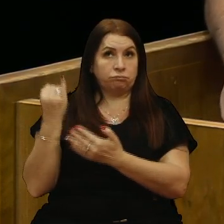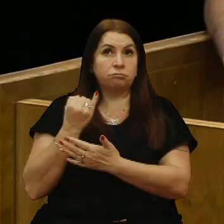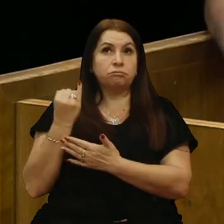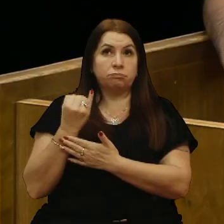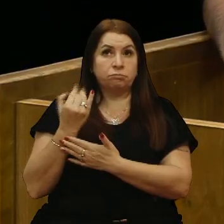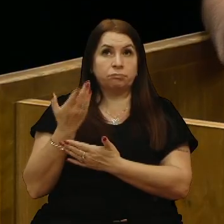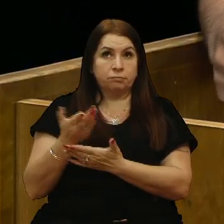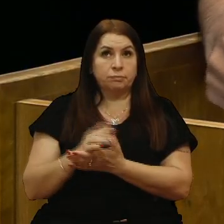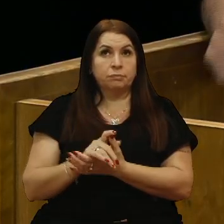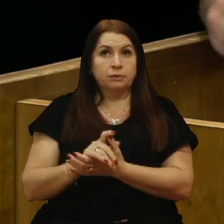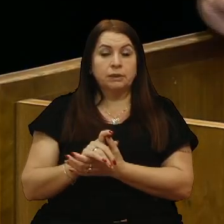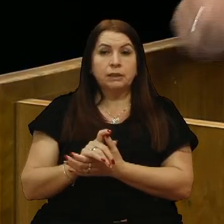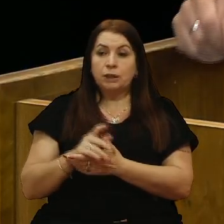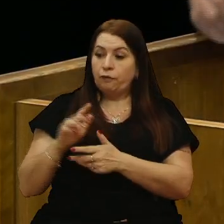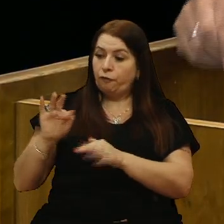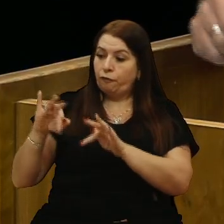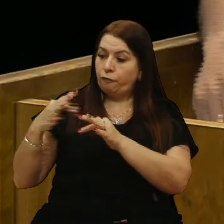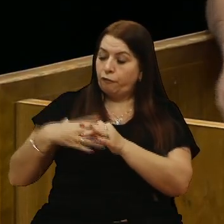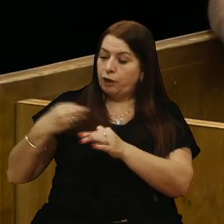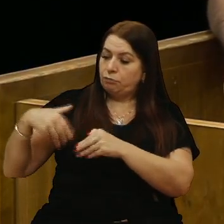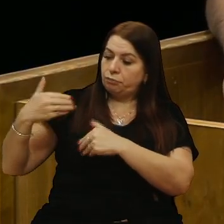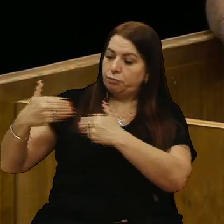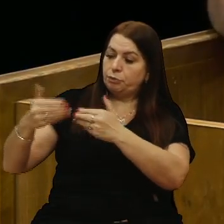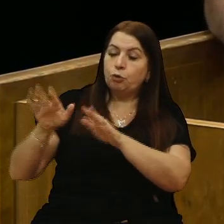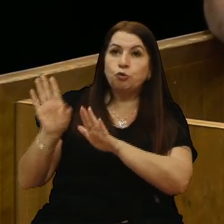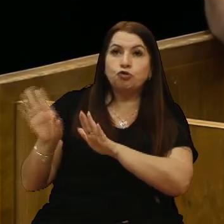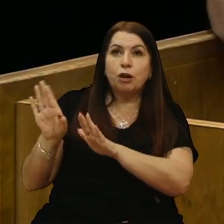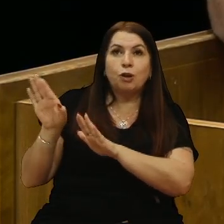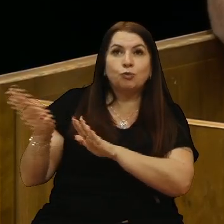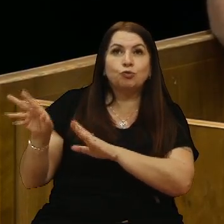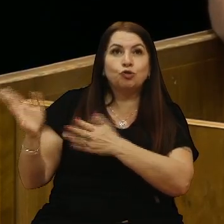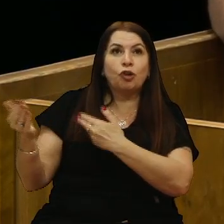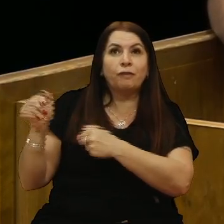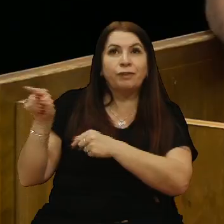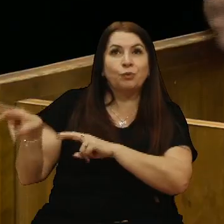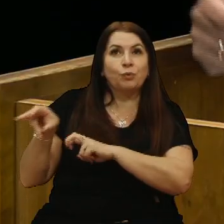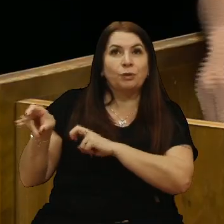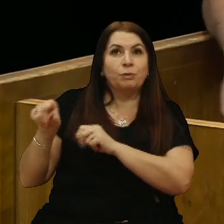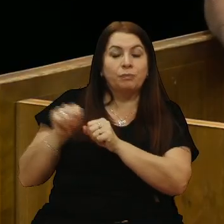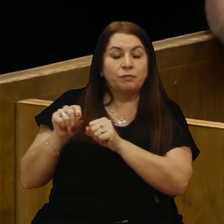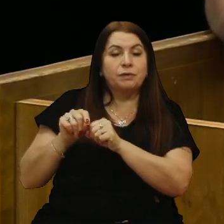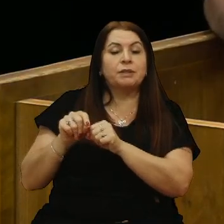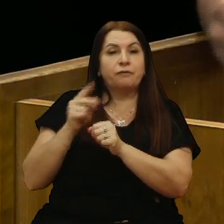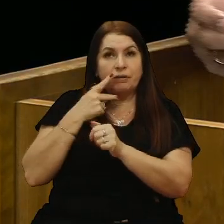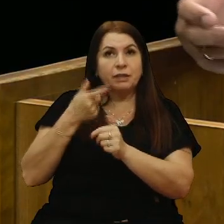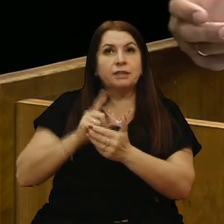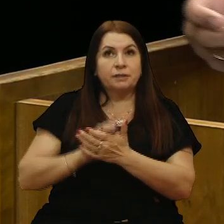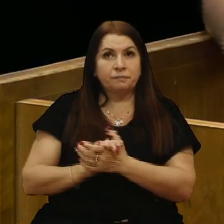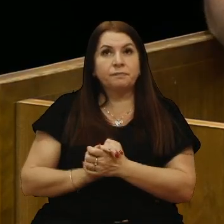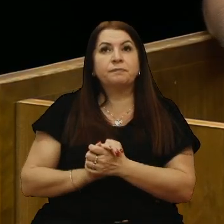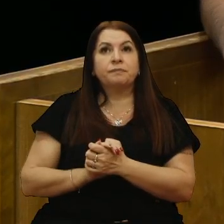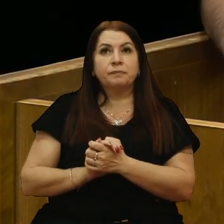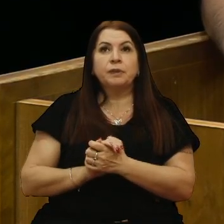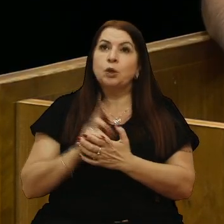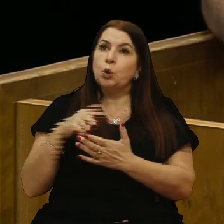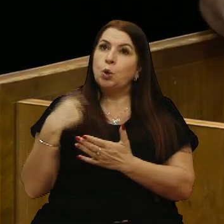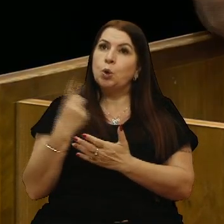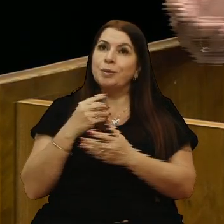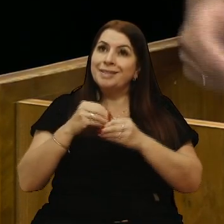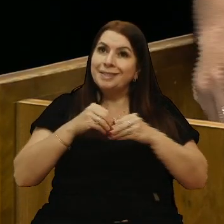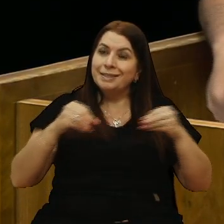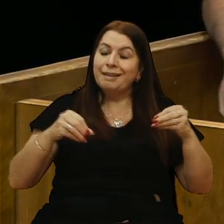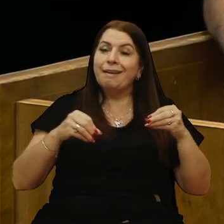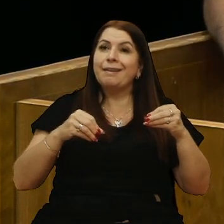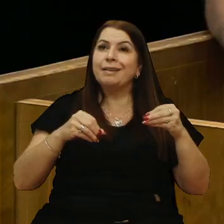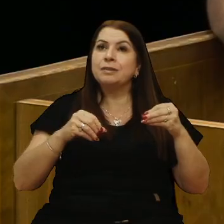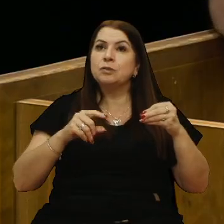Ezio. Sucessão familiar, nós manter o jovem no campo, manter aquele jovem lá produzindo. Como eu falei antes, as nossas terras são